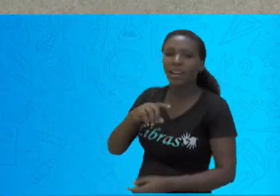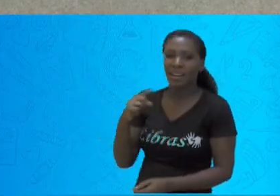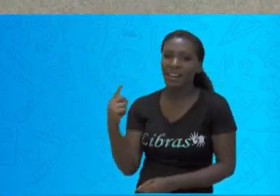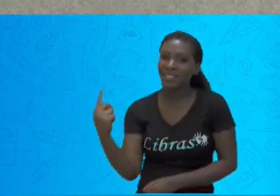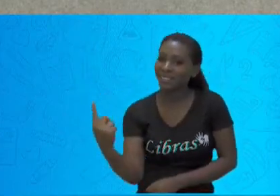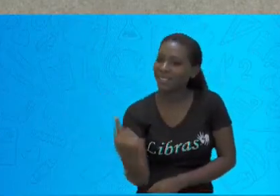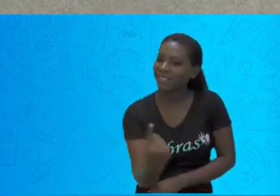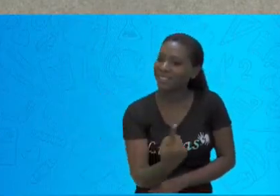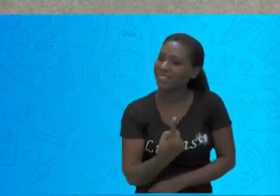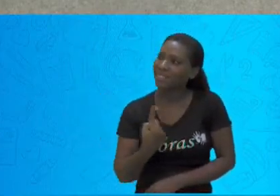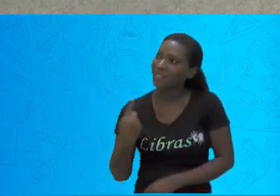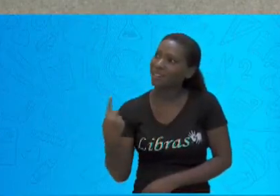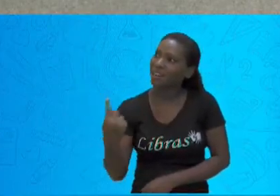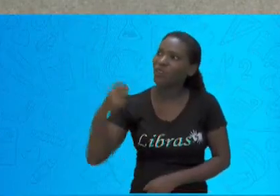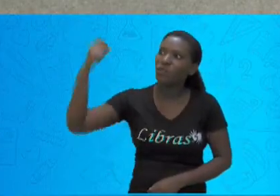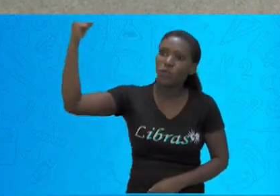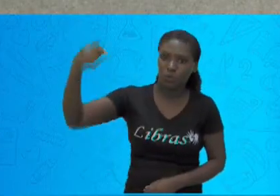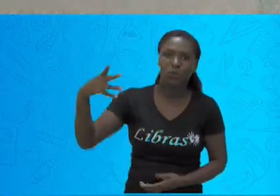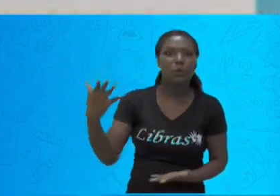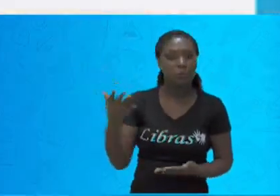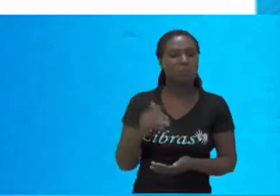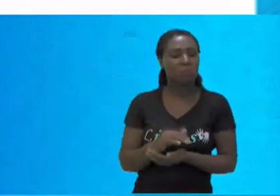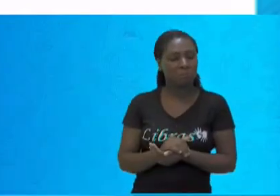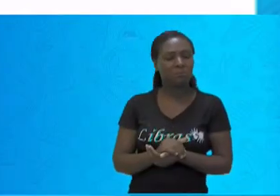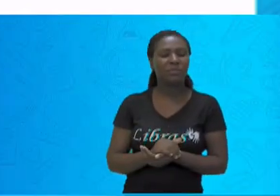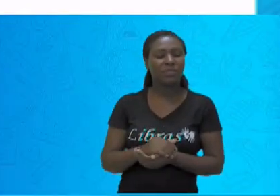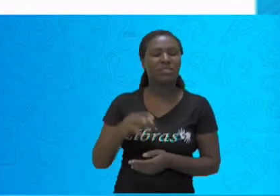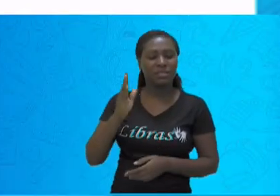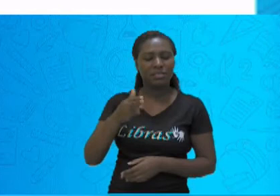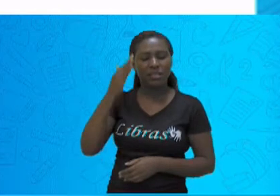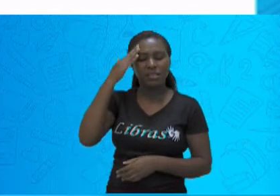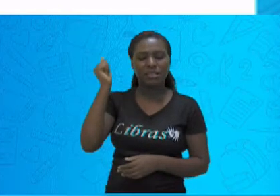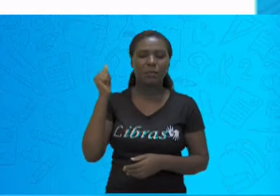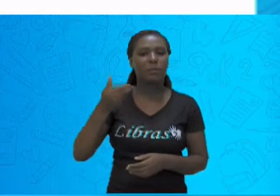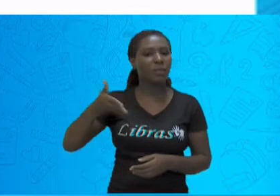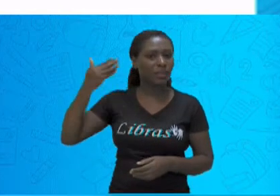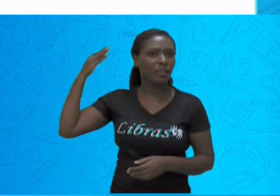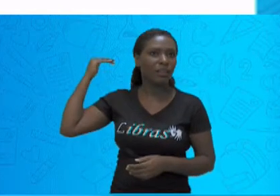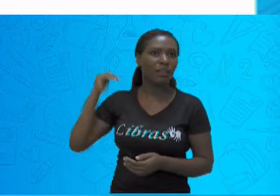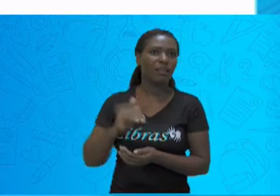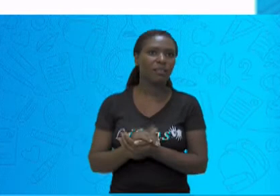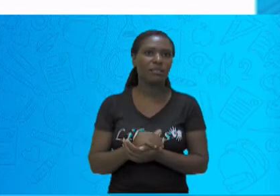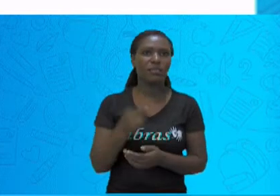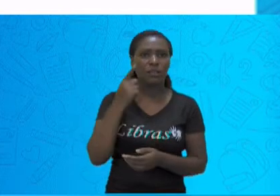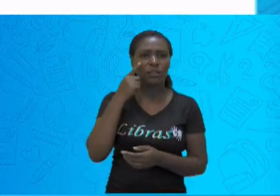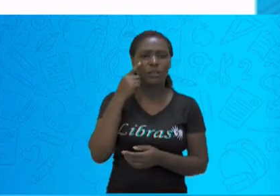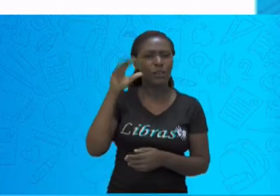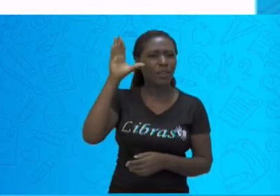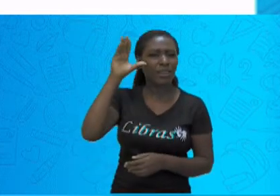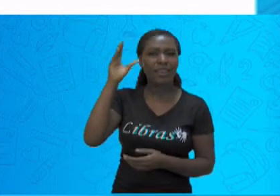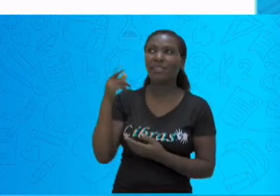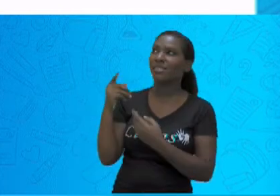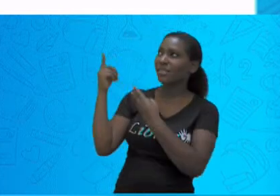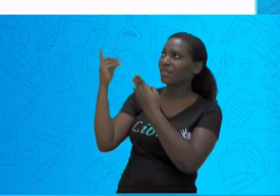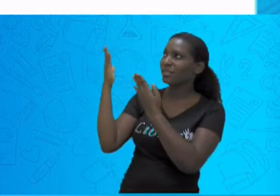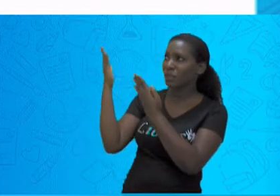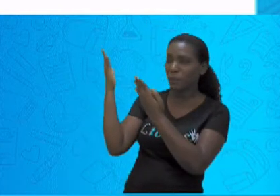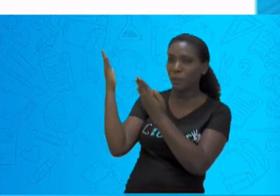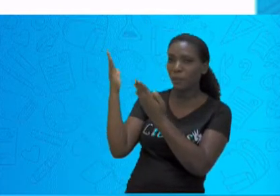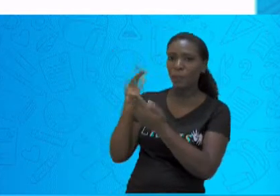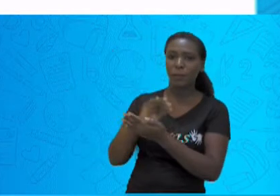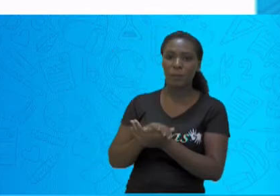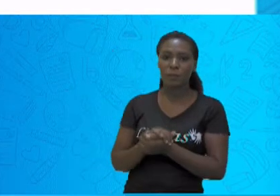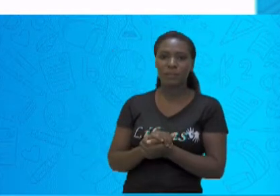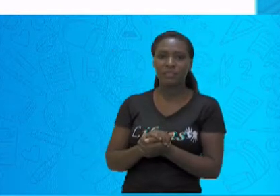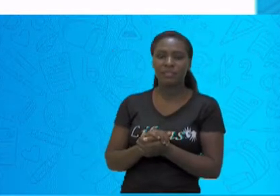agricultura. Olha que interessante. Bem colorido. E cada ponto desse marca